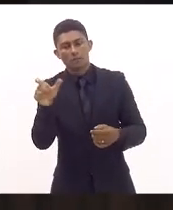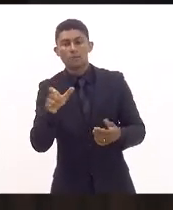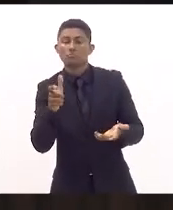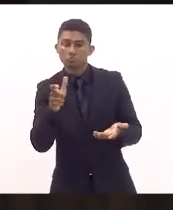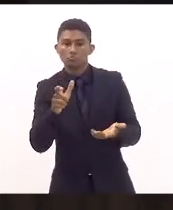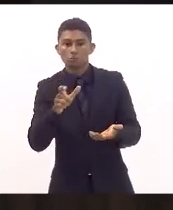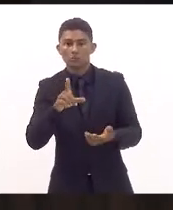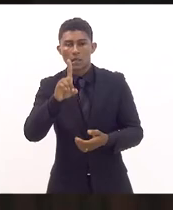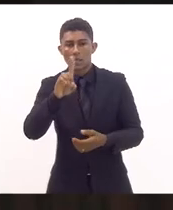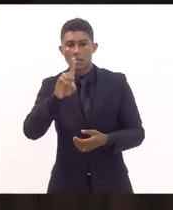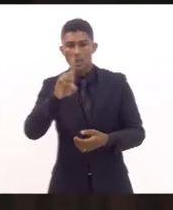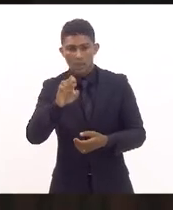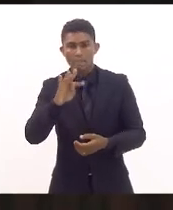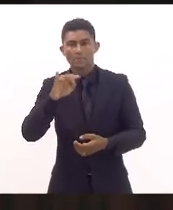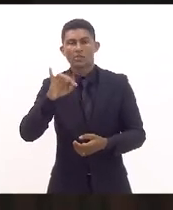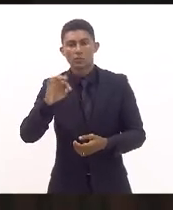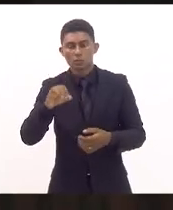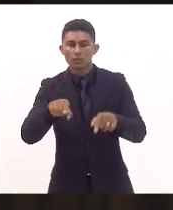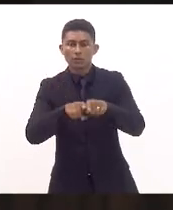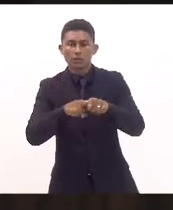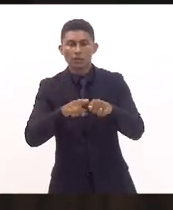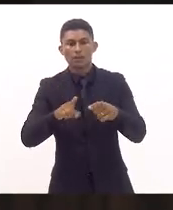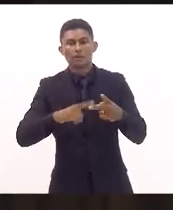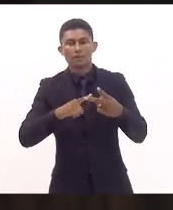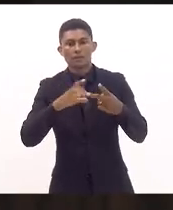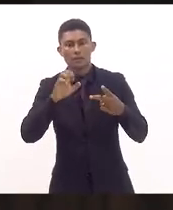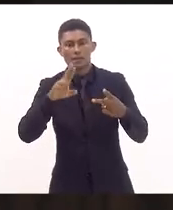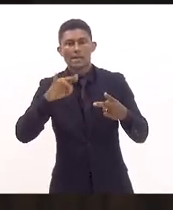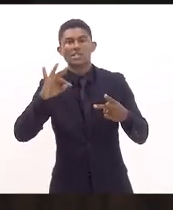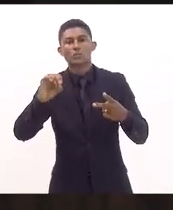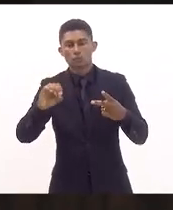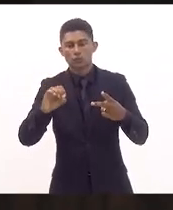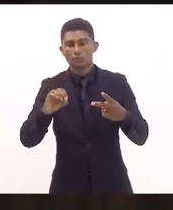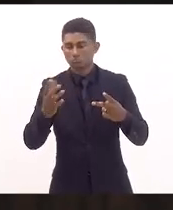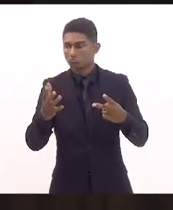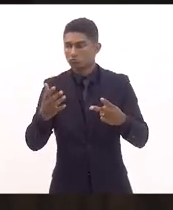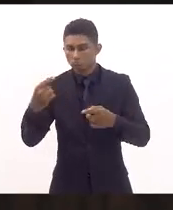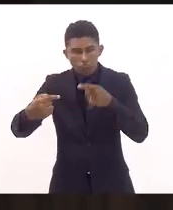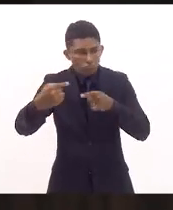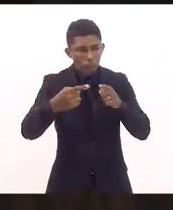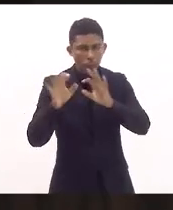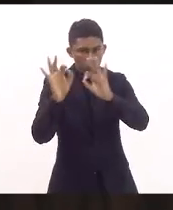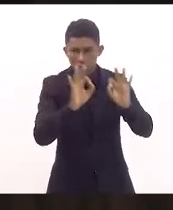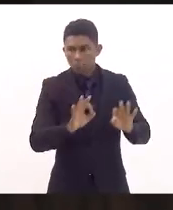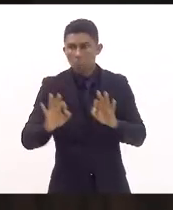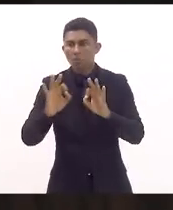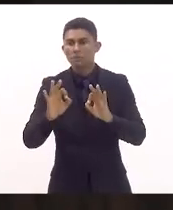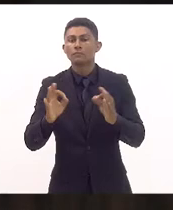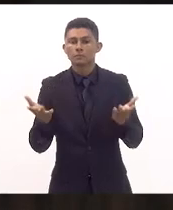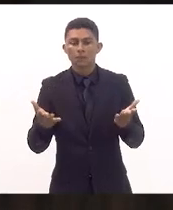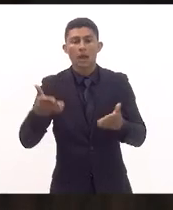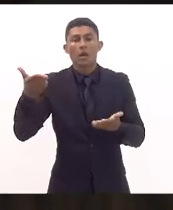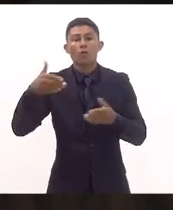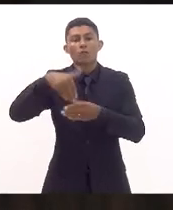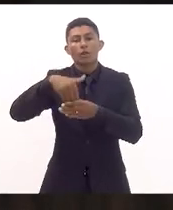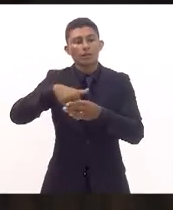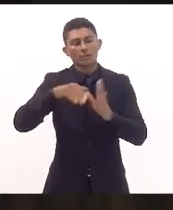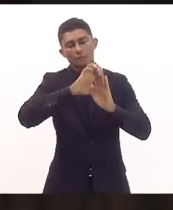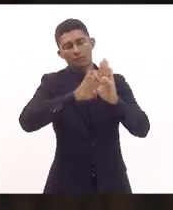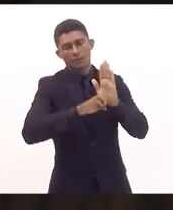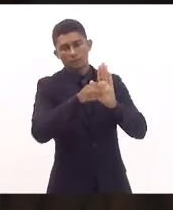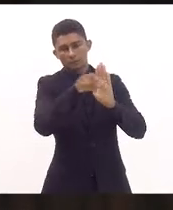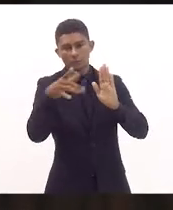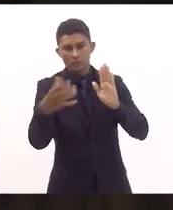débitos e créditos. Em discussão. Não havendo quem queira discutir, encerrada a discussão. Em votação, a emenda de redação. Senhores que